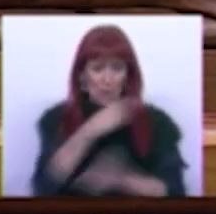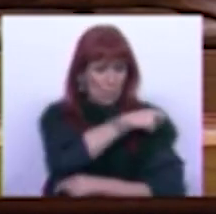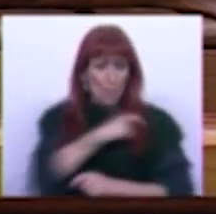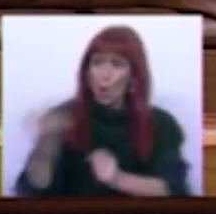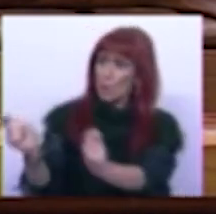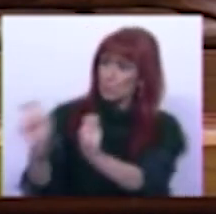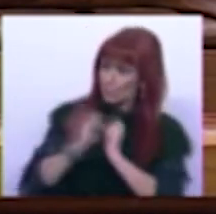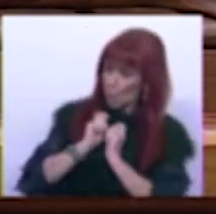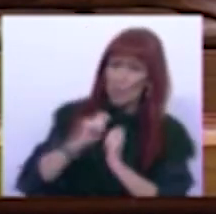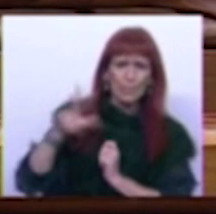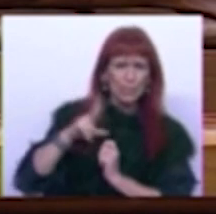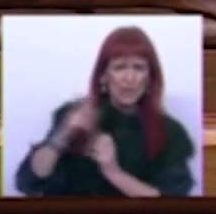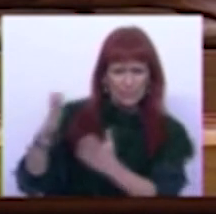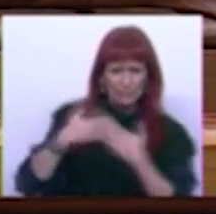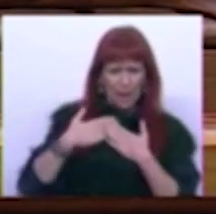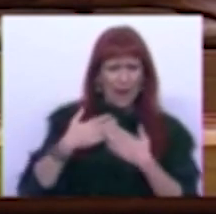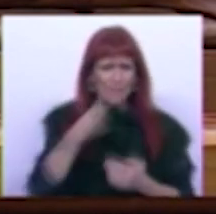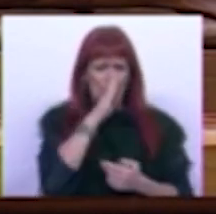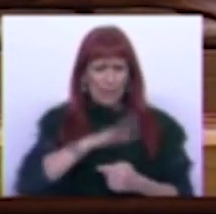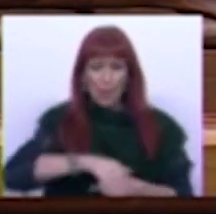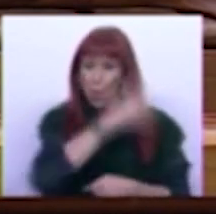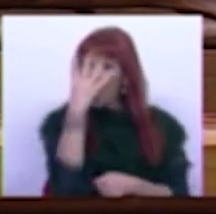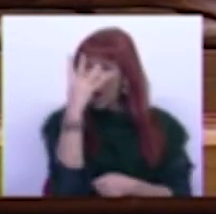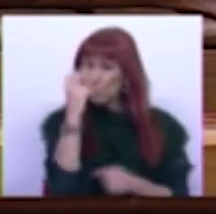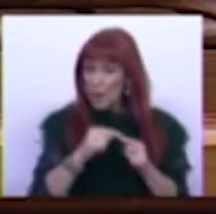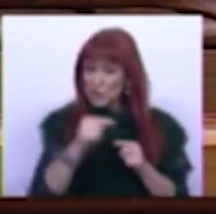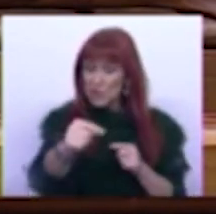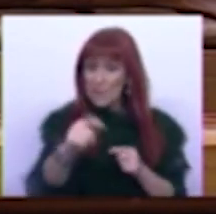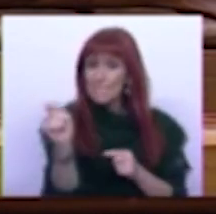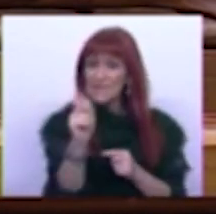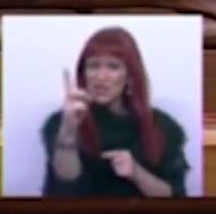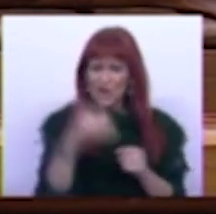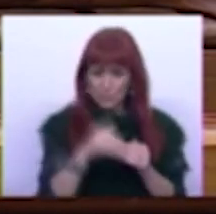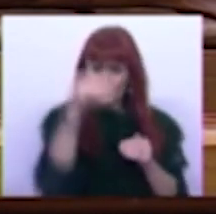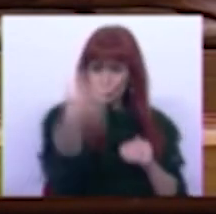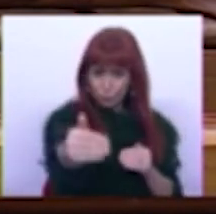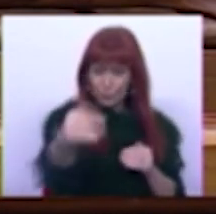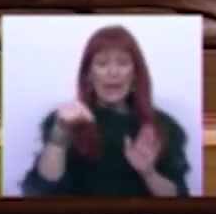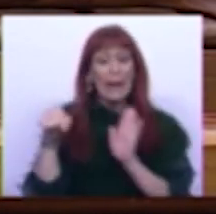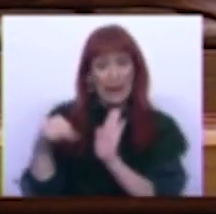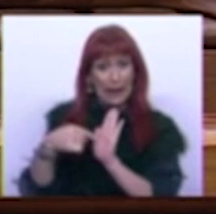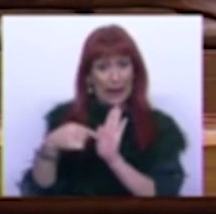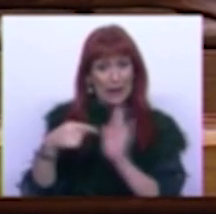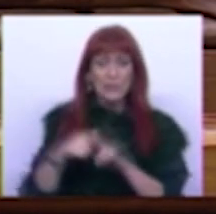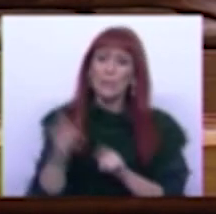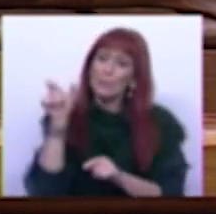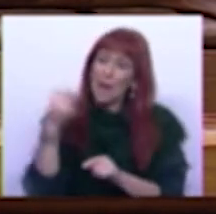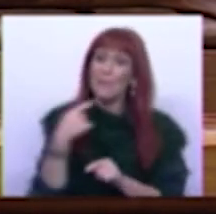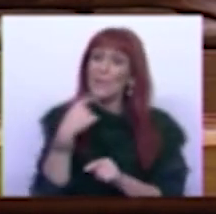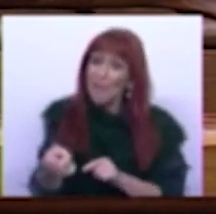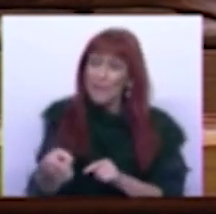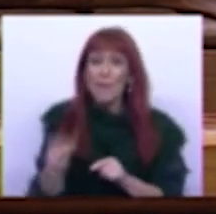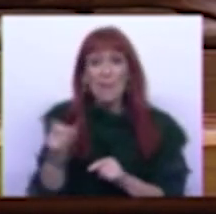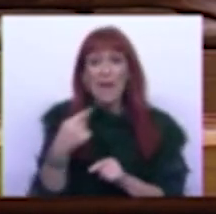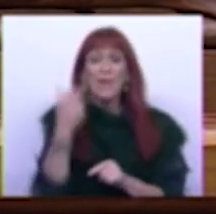pelos portugueses para executar nos próximos 4 anos e 6 meses. Este é, palavra dada, palavra